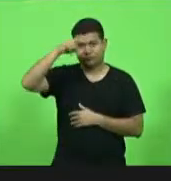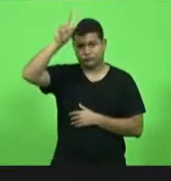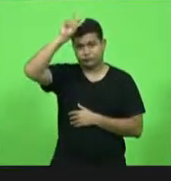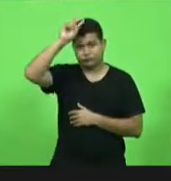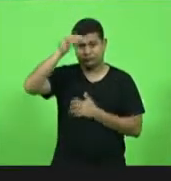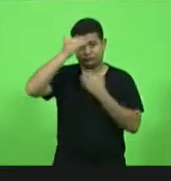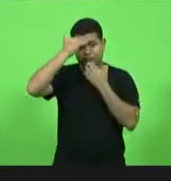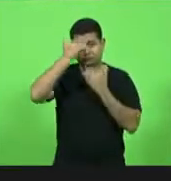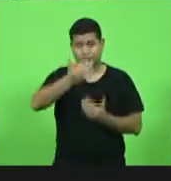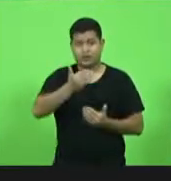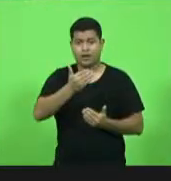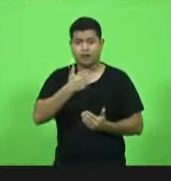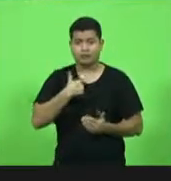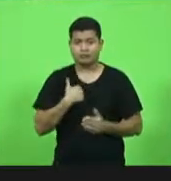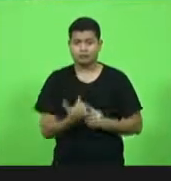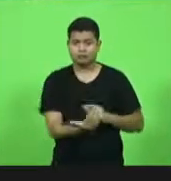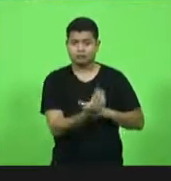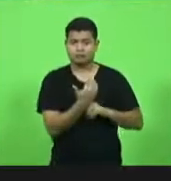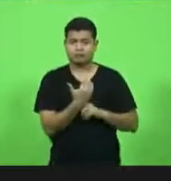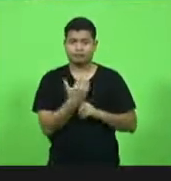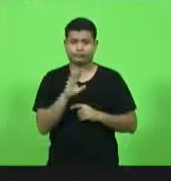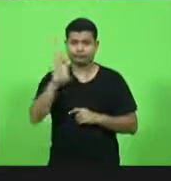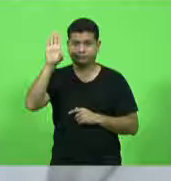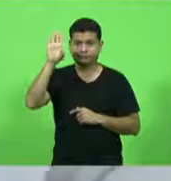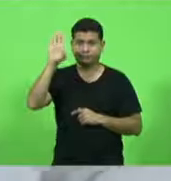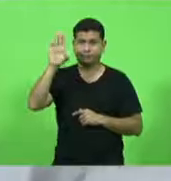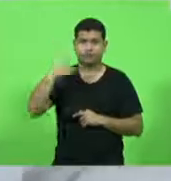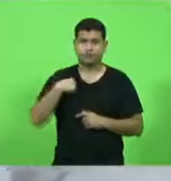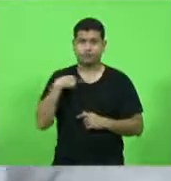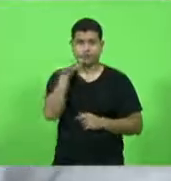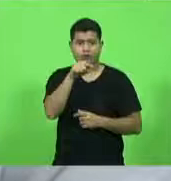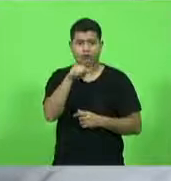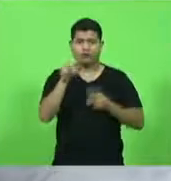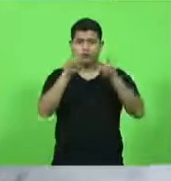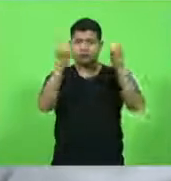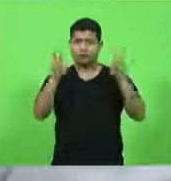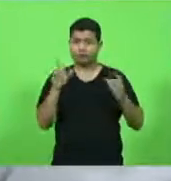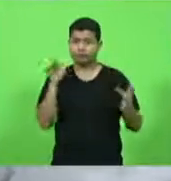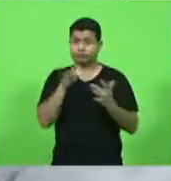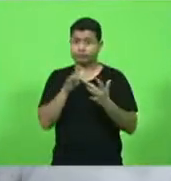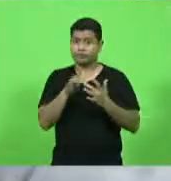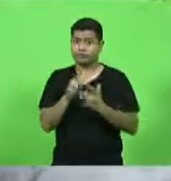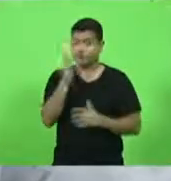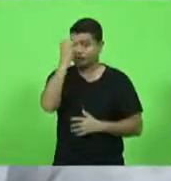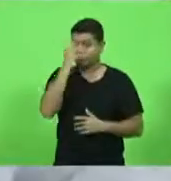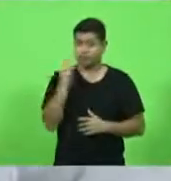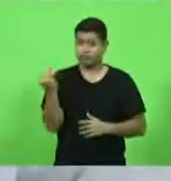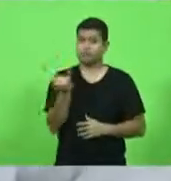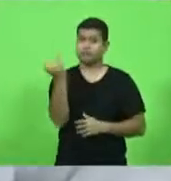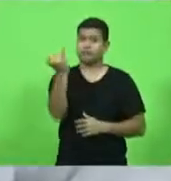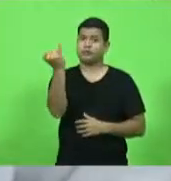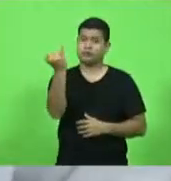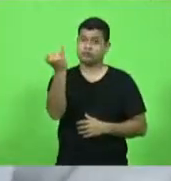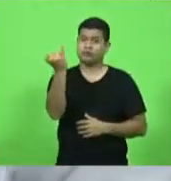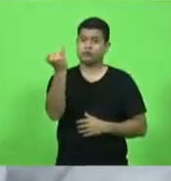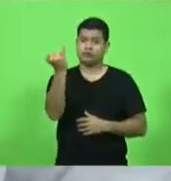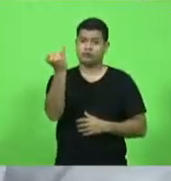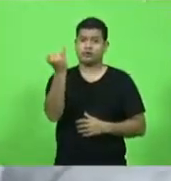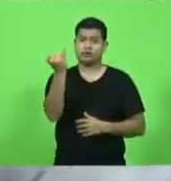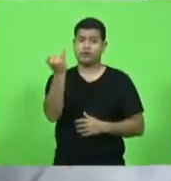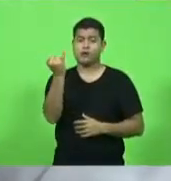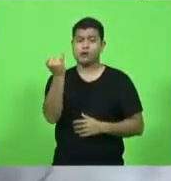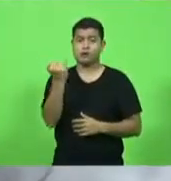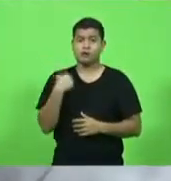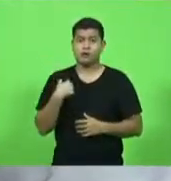Obrigado pela parte. O senhor tocou num assunto muito sério, muito importante, da ordem de prioridade